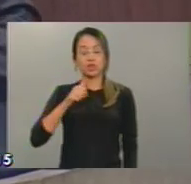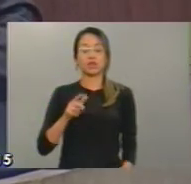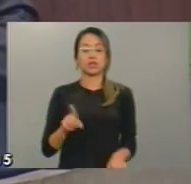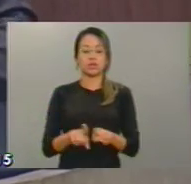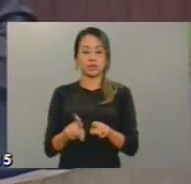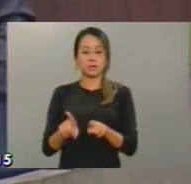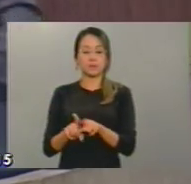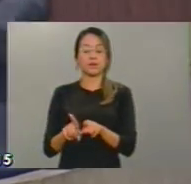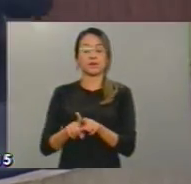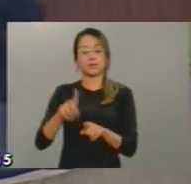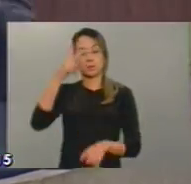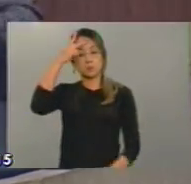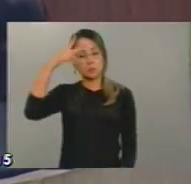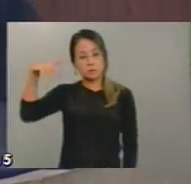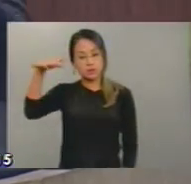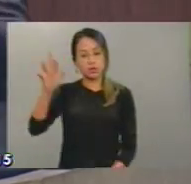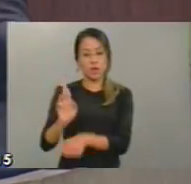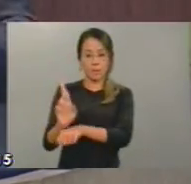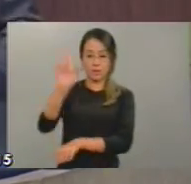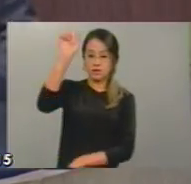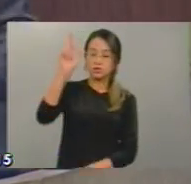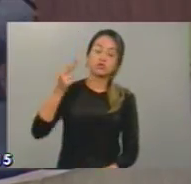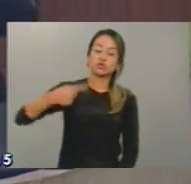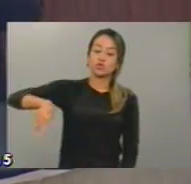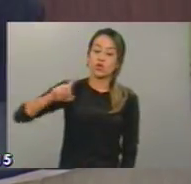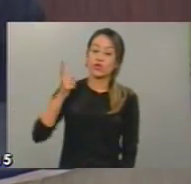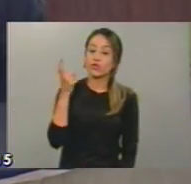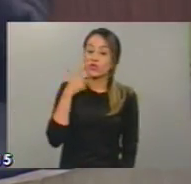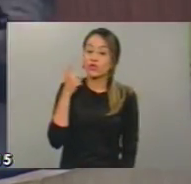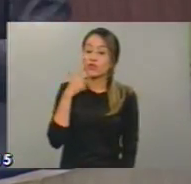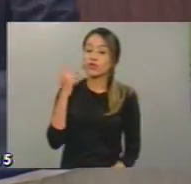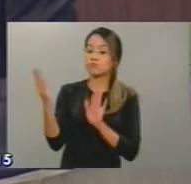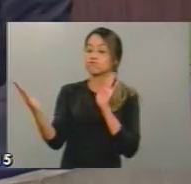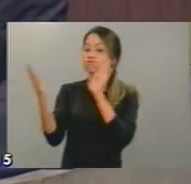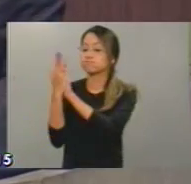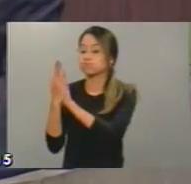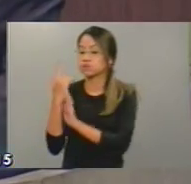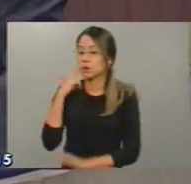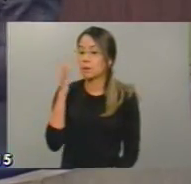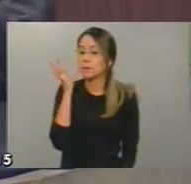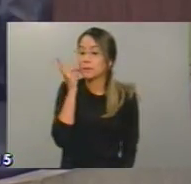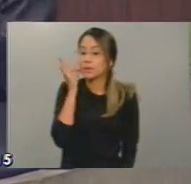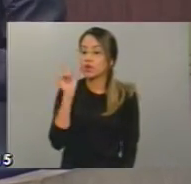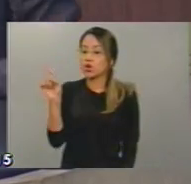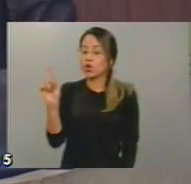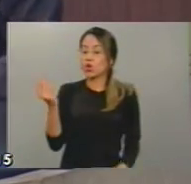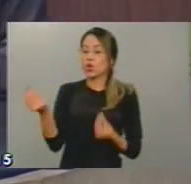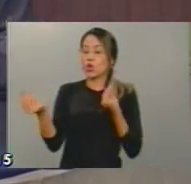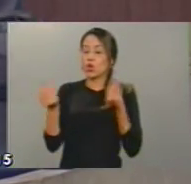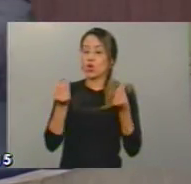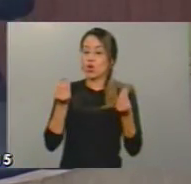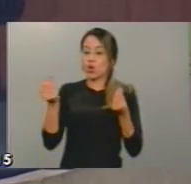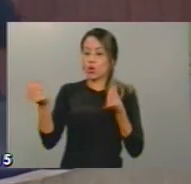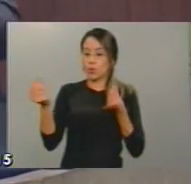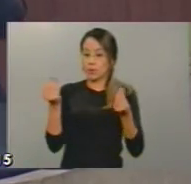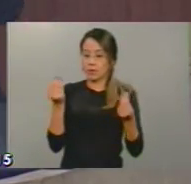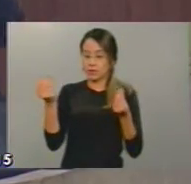da sociedade civil, fomos ver de forma inconteste, concreta,